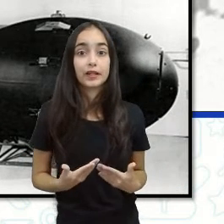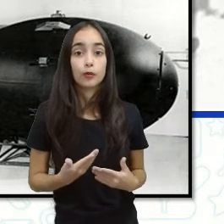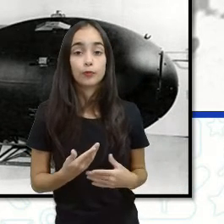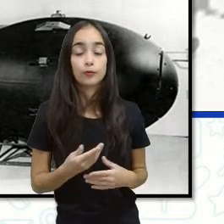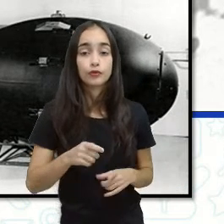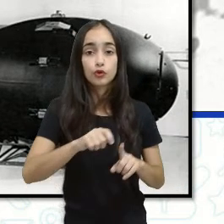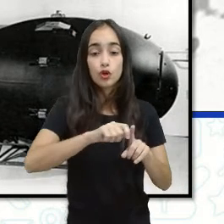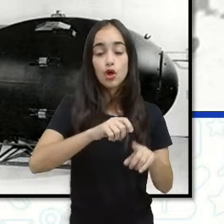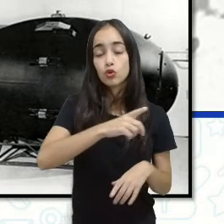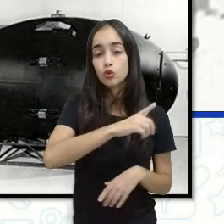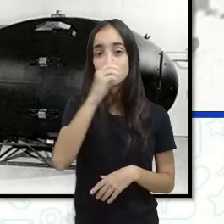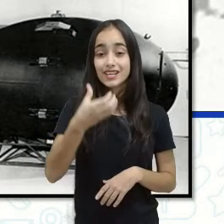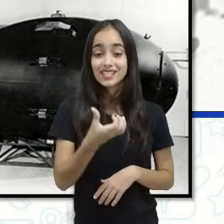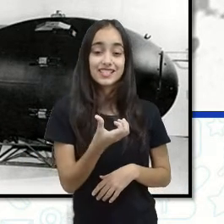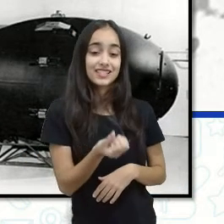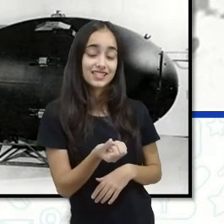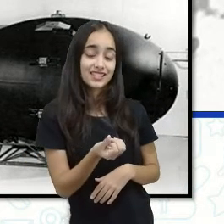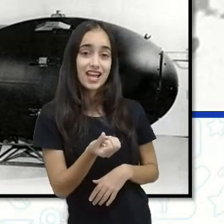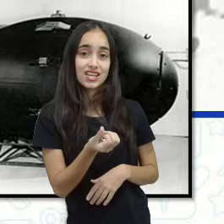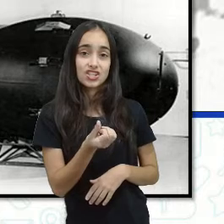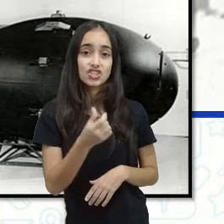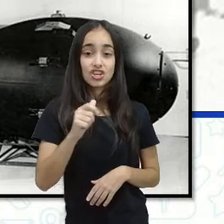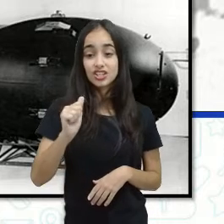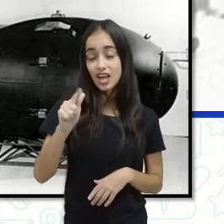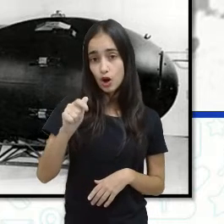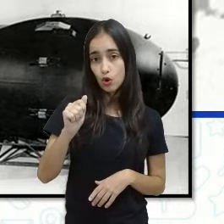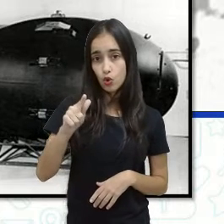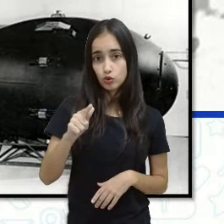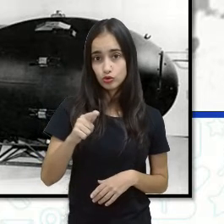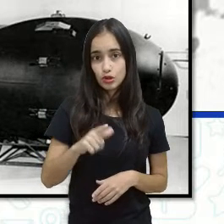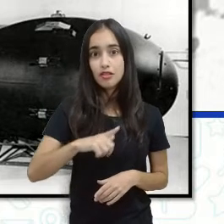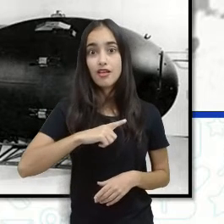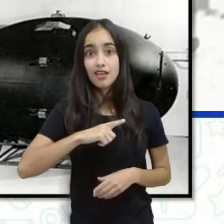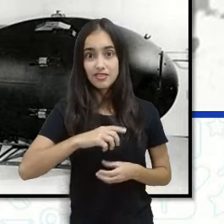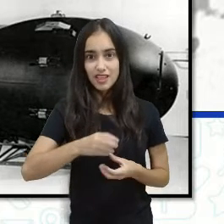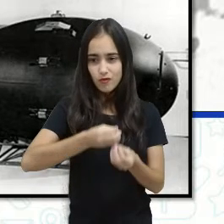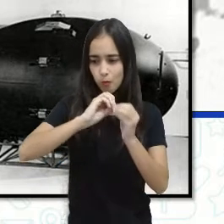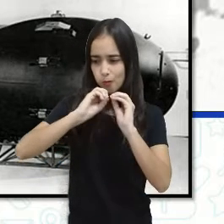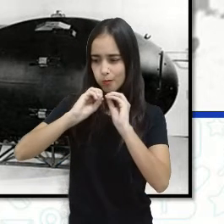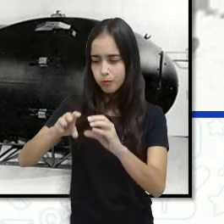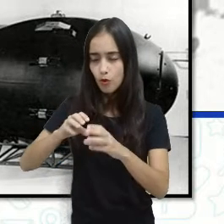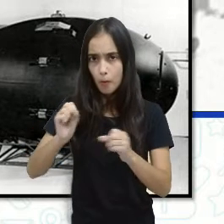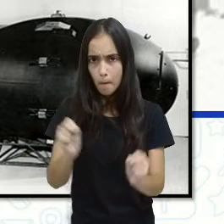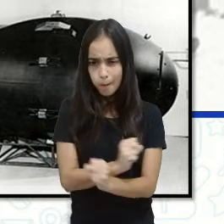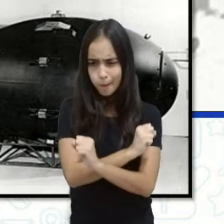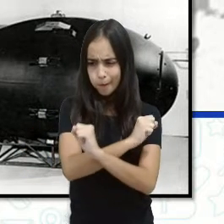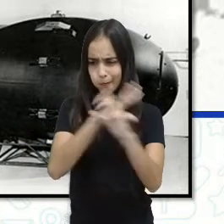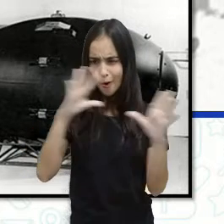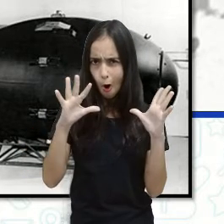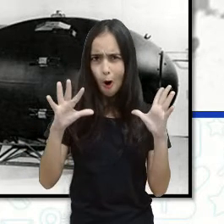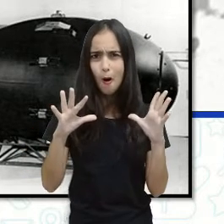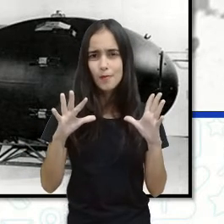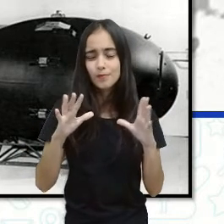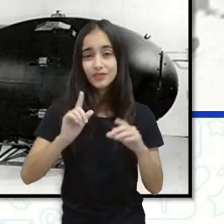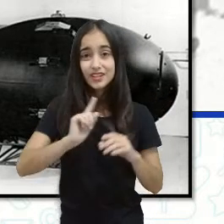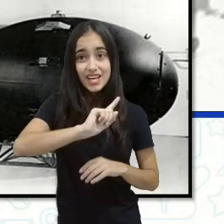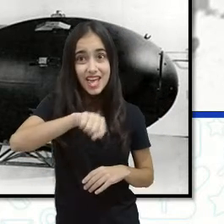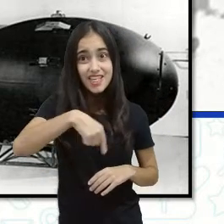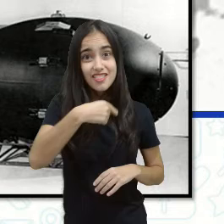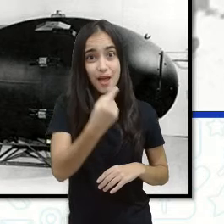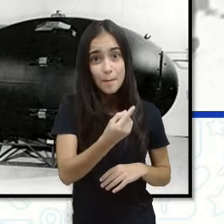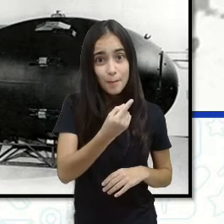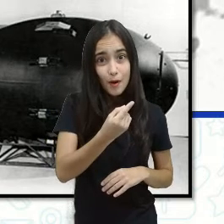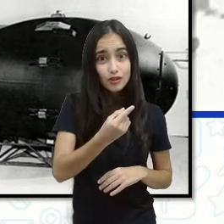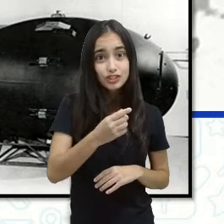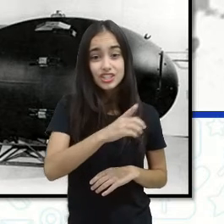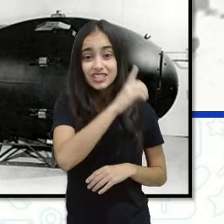né, eles lançam a bomba de Hiroshima, né, a Little Boy, né, e em 9 de agosto